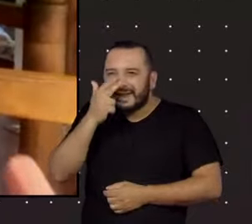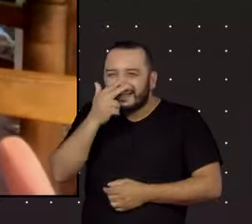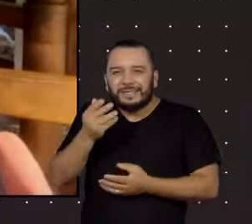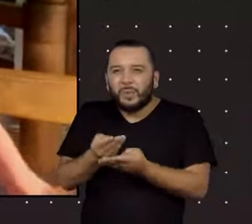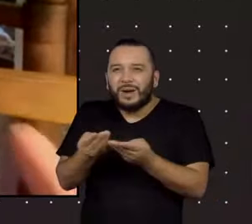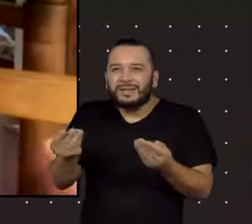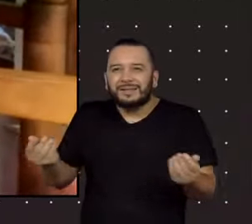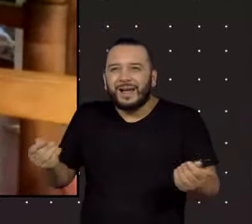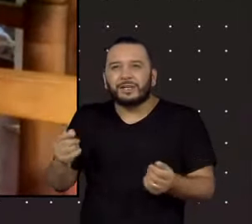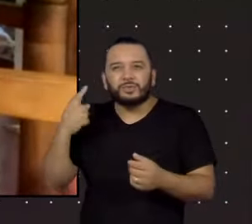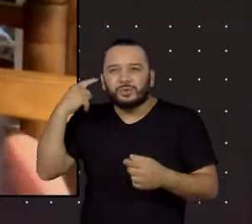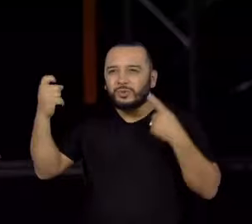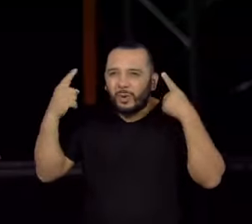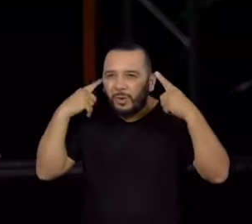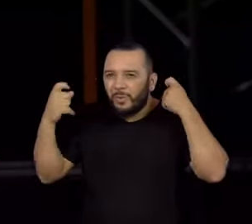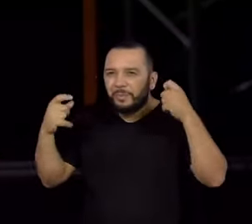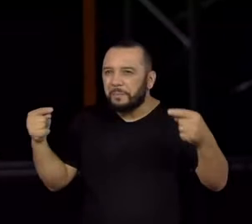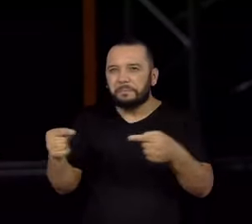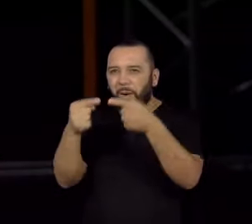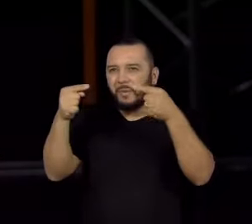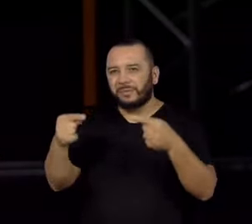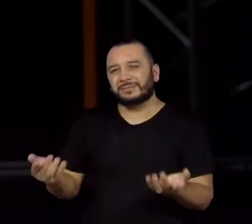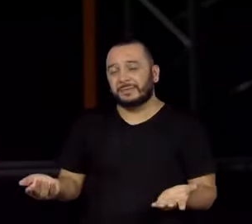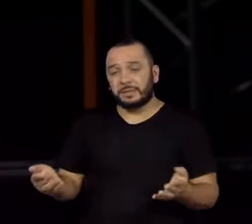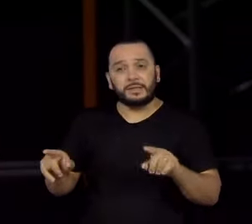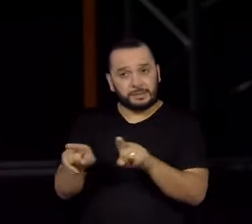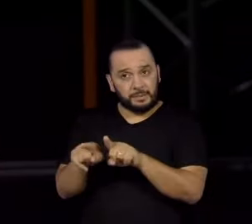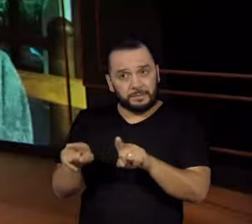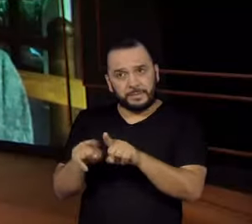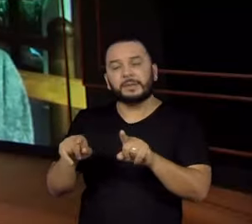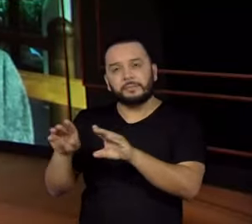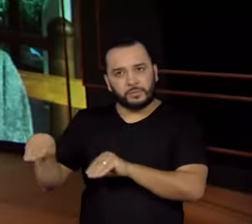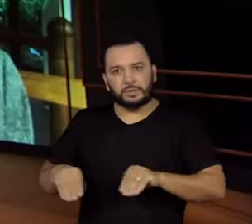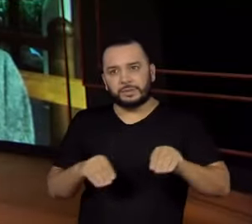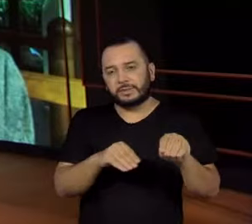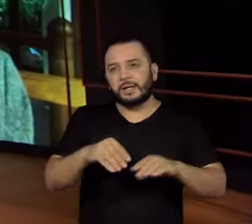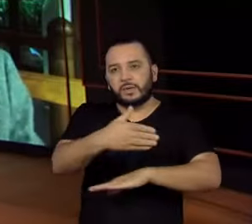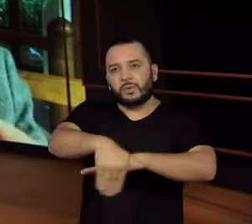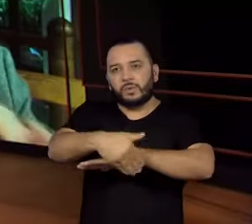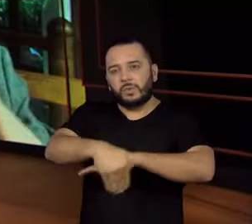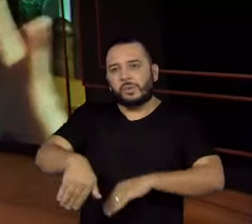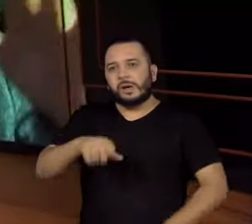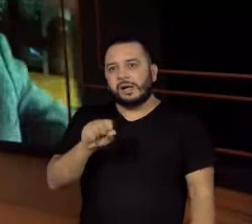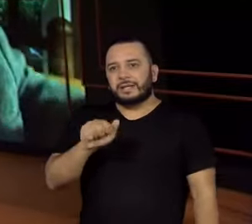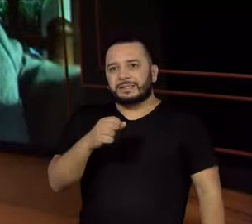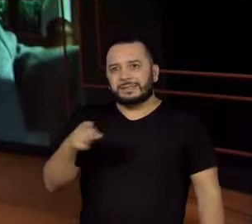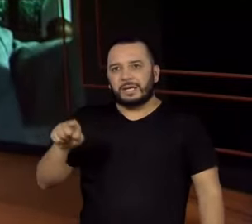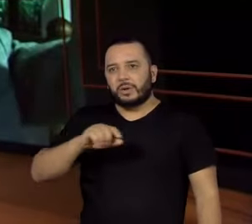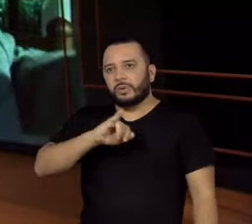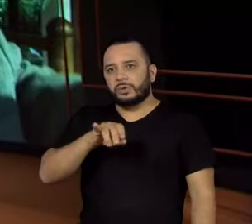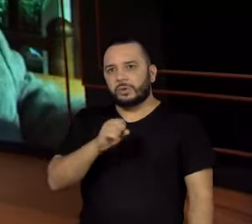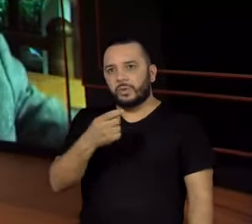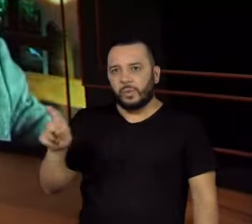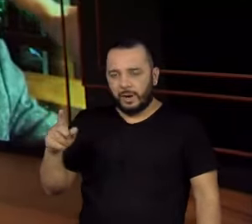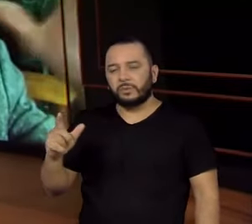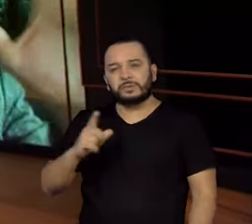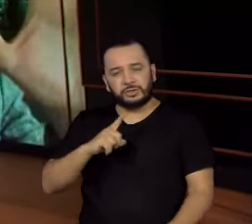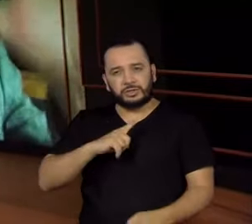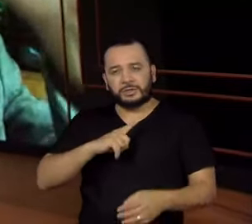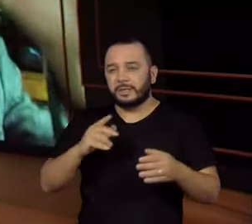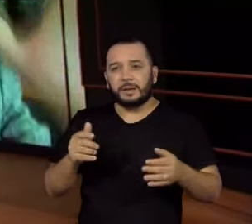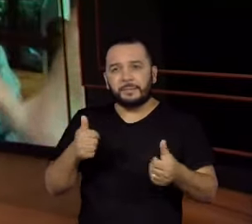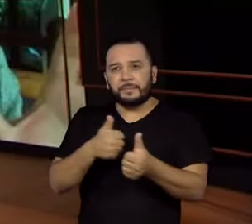uma sonoplastia contemporânea. Depois eu fui morar na Avenida São João, ao lado de um prédio maravilhoso, parecia uma estação de rádio,